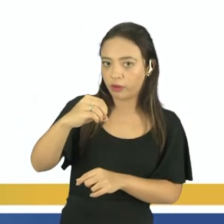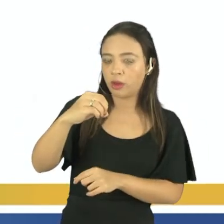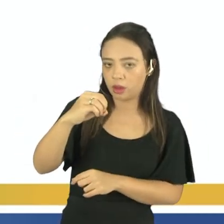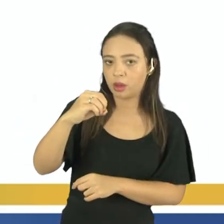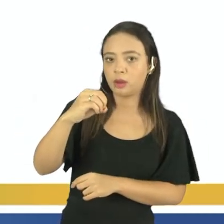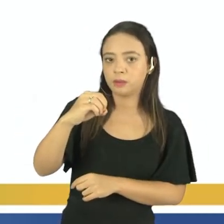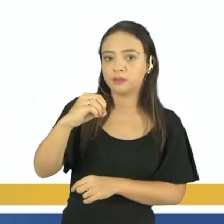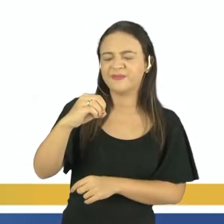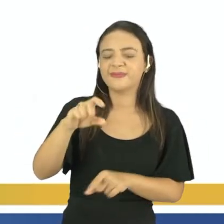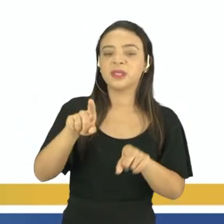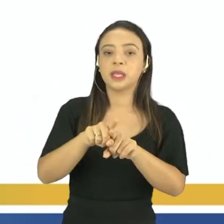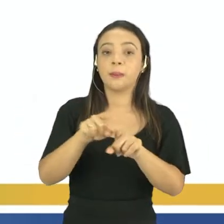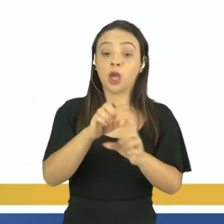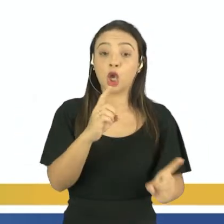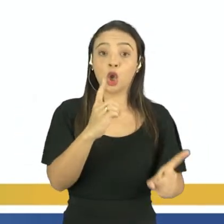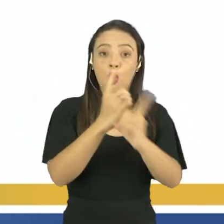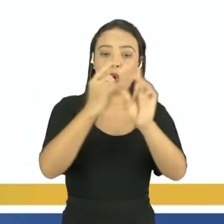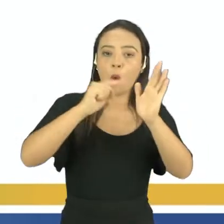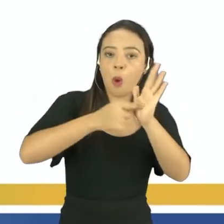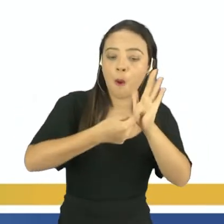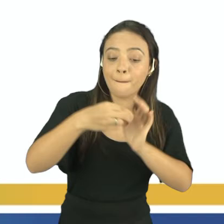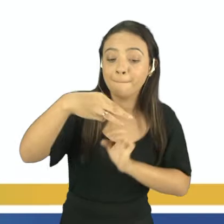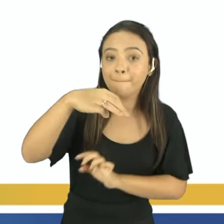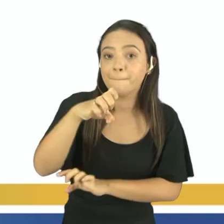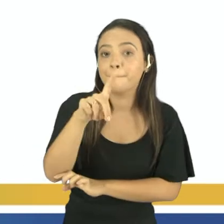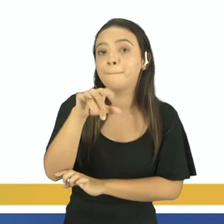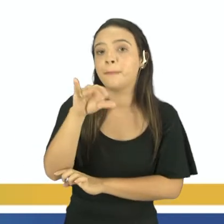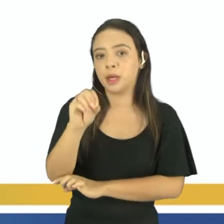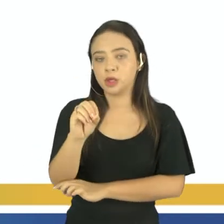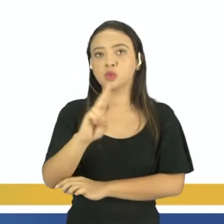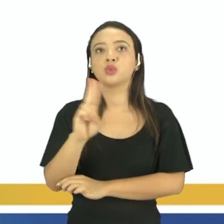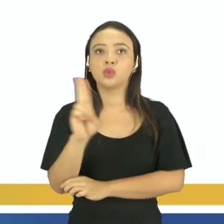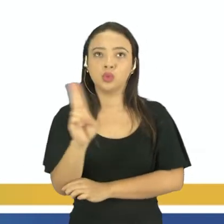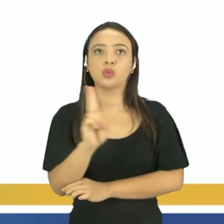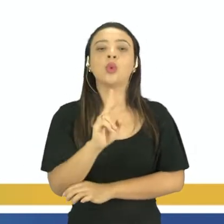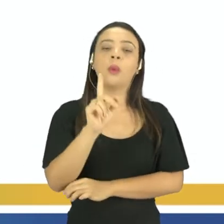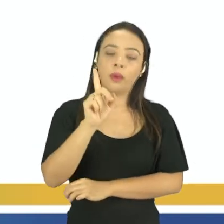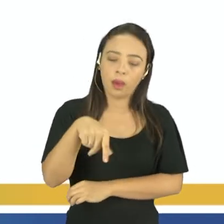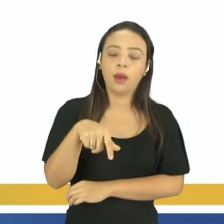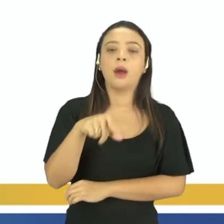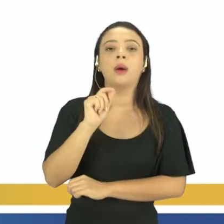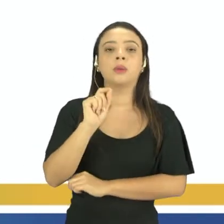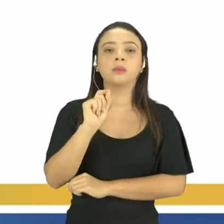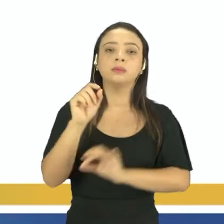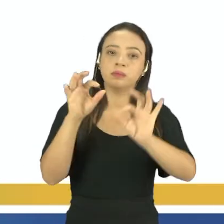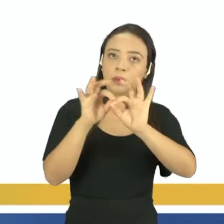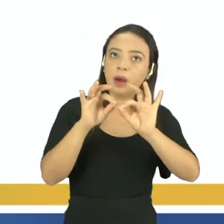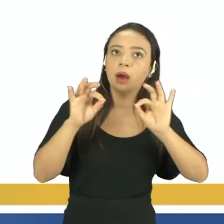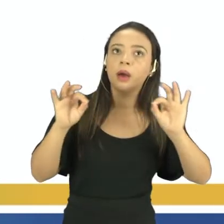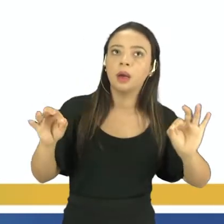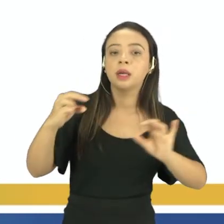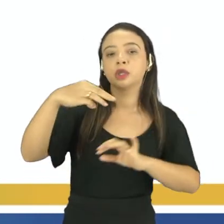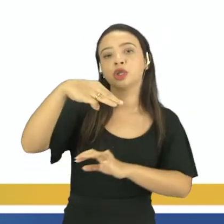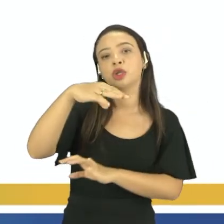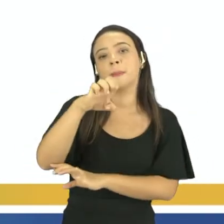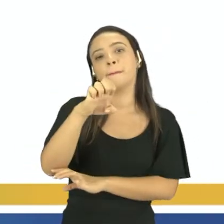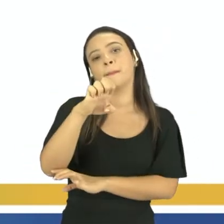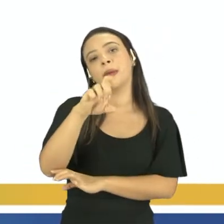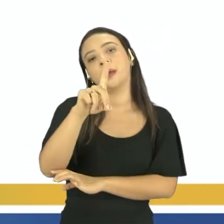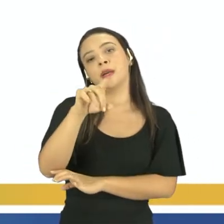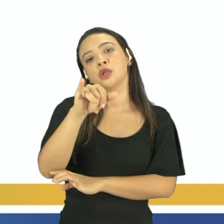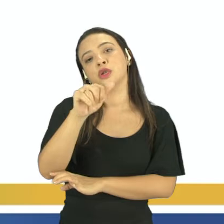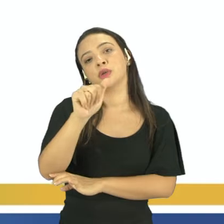segmento e passa em cima do ponto médio desse segmento, chamamos então essa reta aí de mediatriz